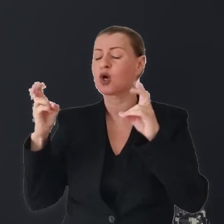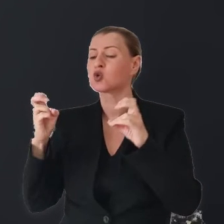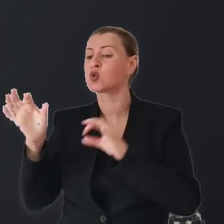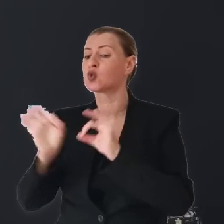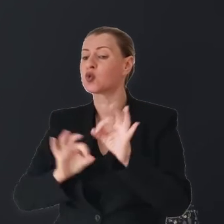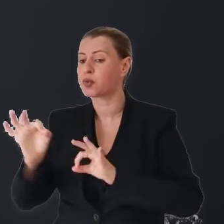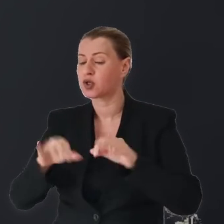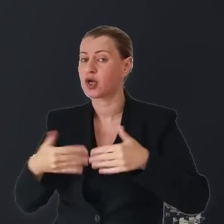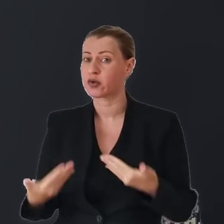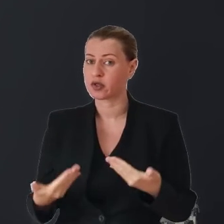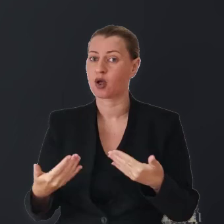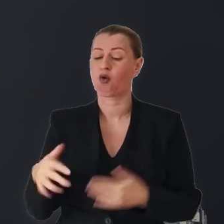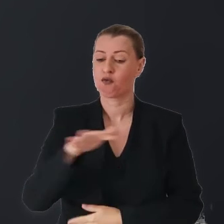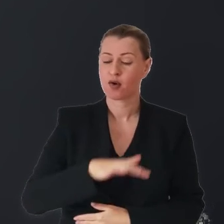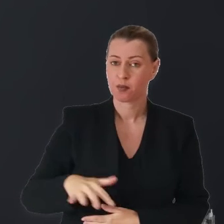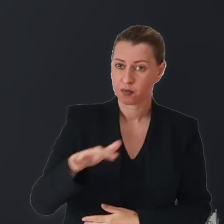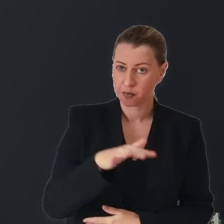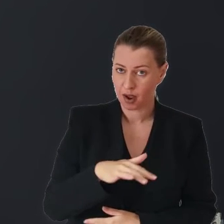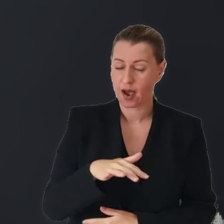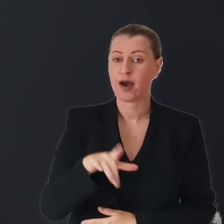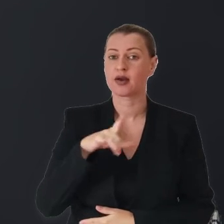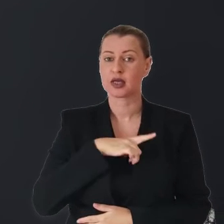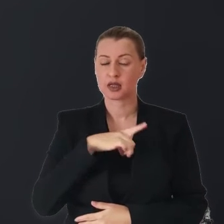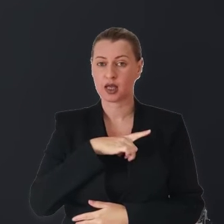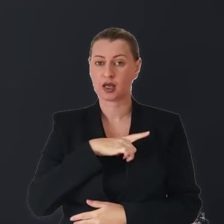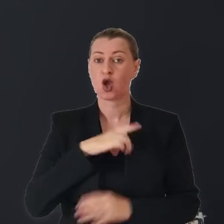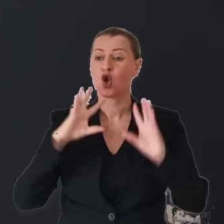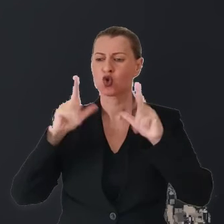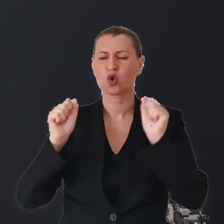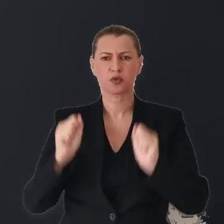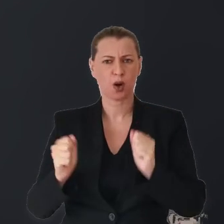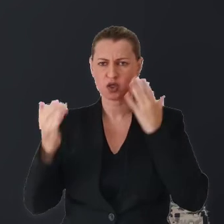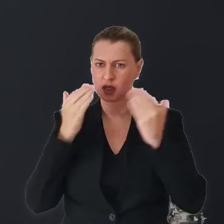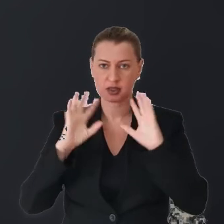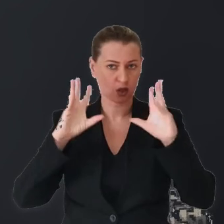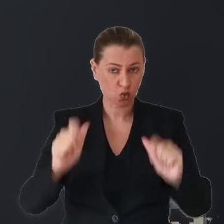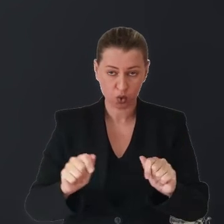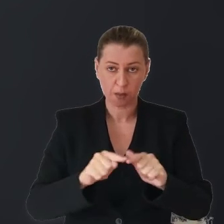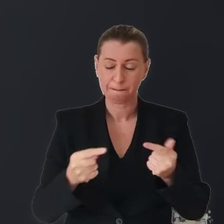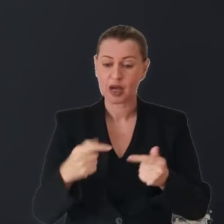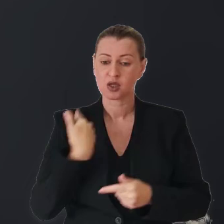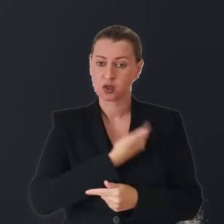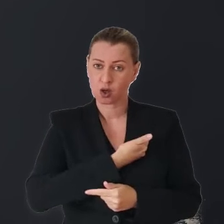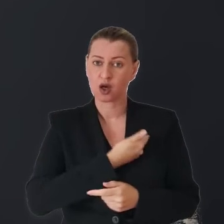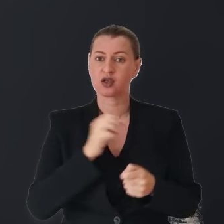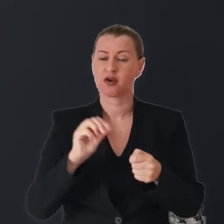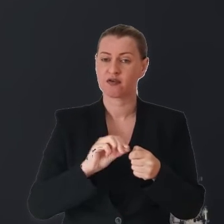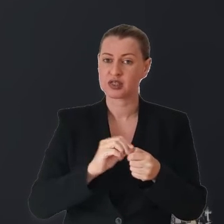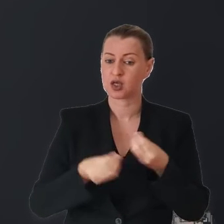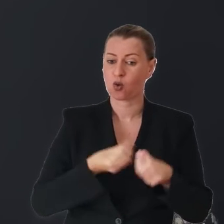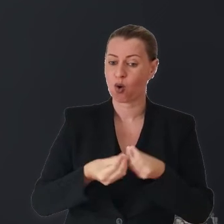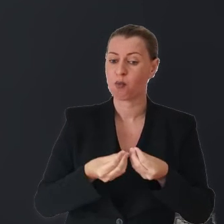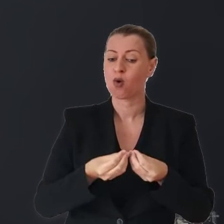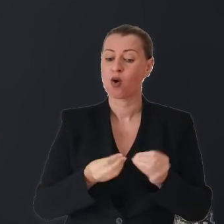projeto, então vai, né, para uma área que esteja, apesar que todo mundo pode analisar tudo, mas sempre a gente vai fazer essa aderência, né,